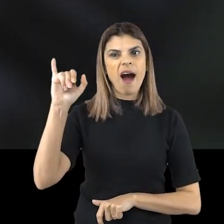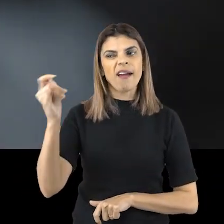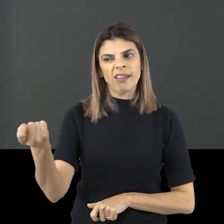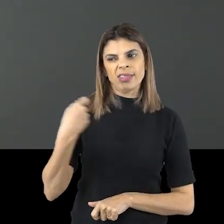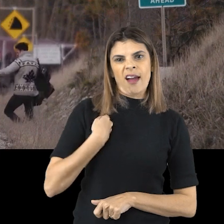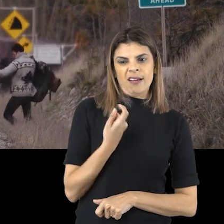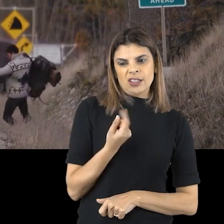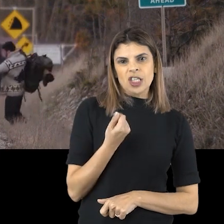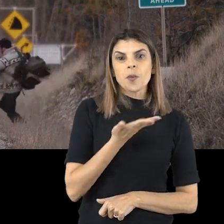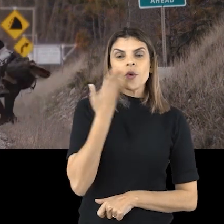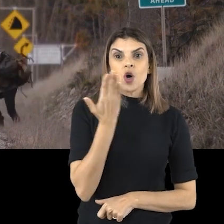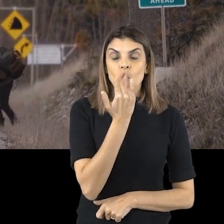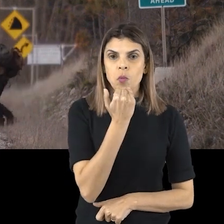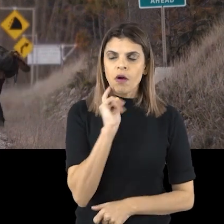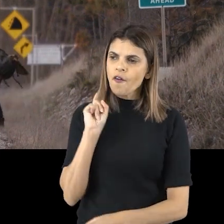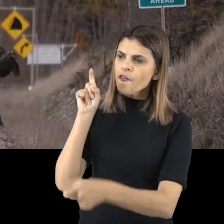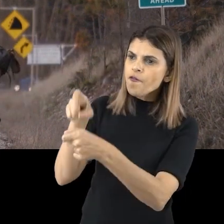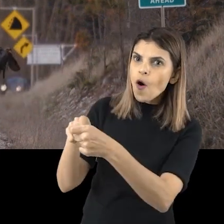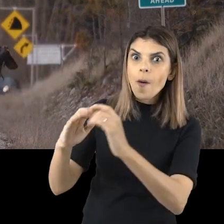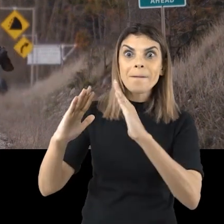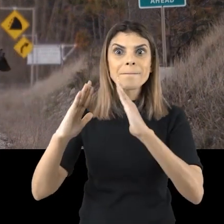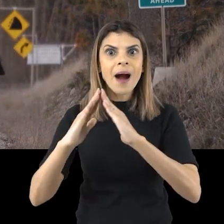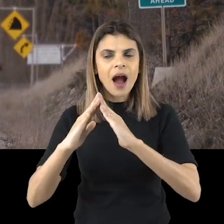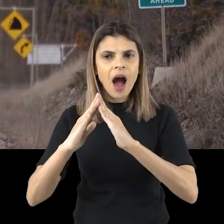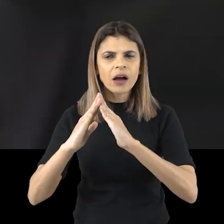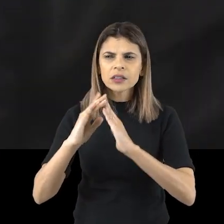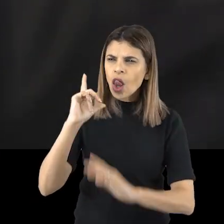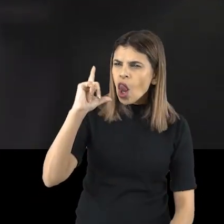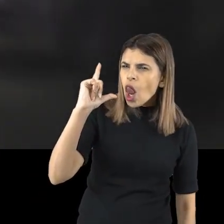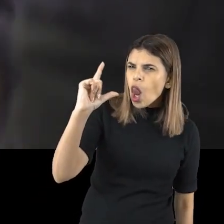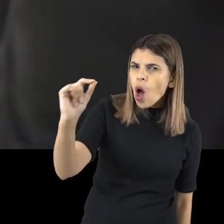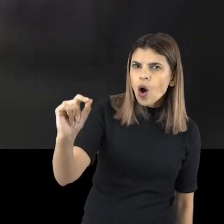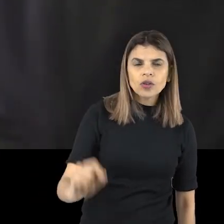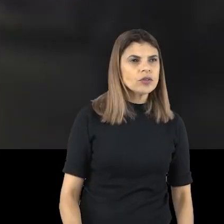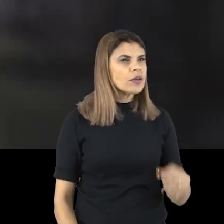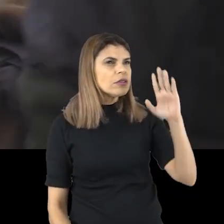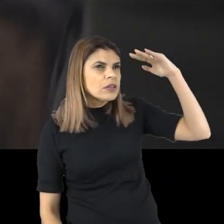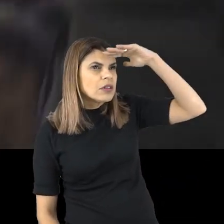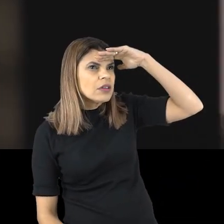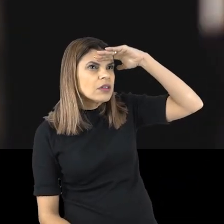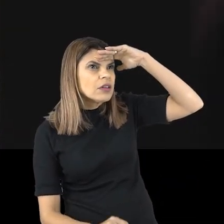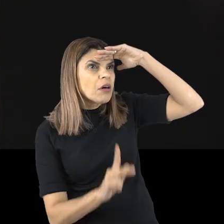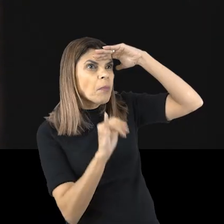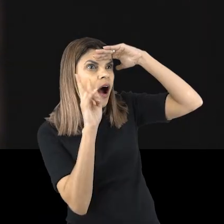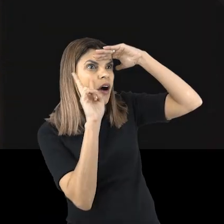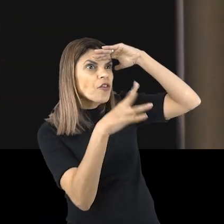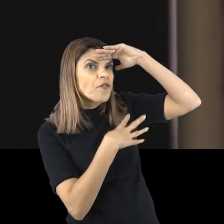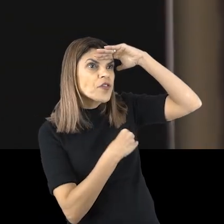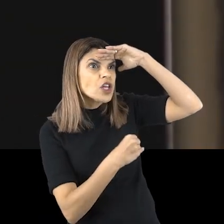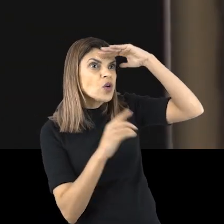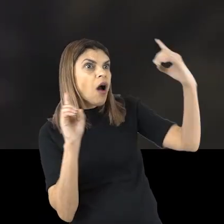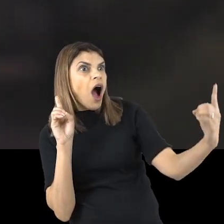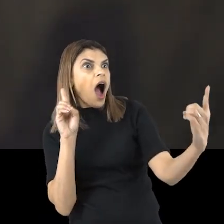trabalhando no negócio do pai. Ao regressar para casa, e ainda a uma certa distância, o pai vê o filho,